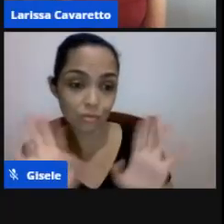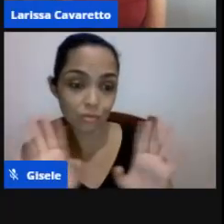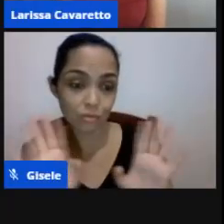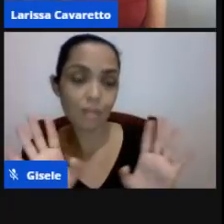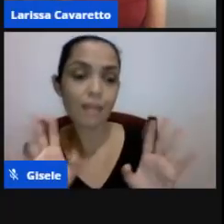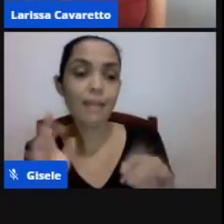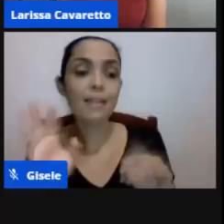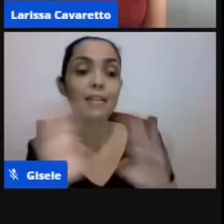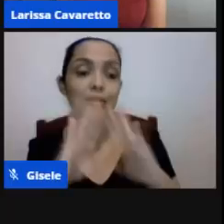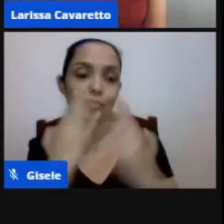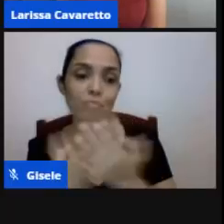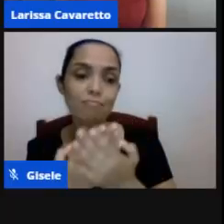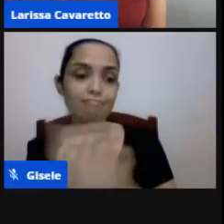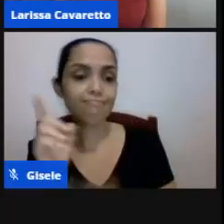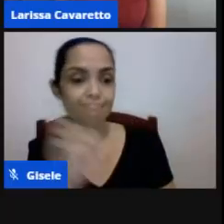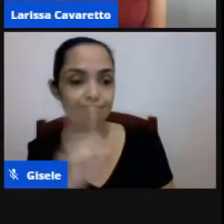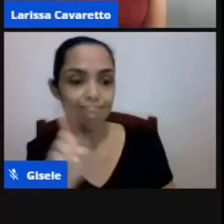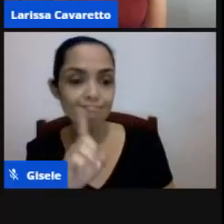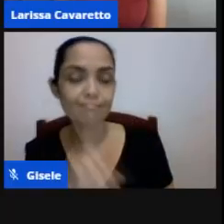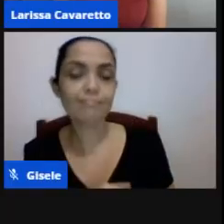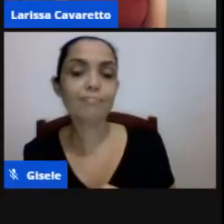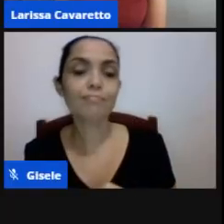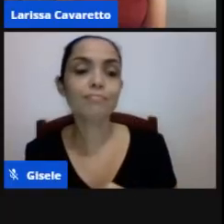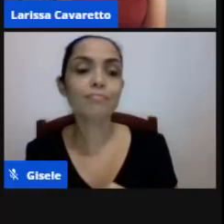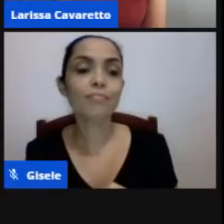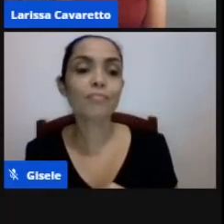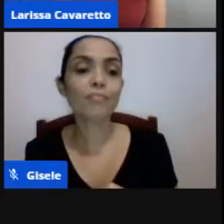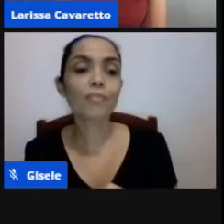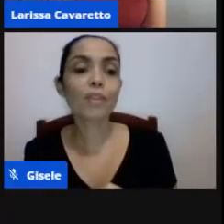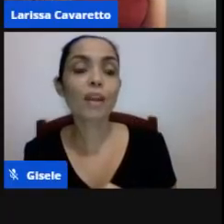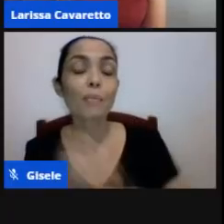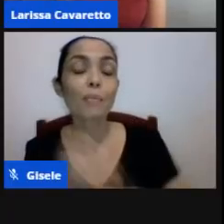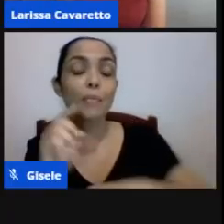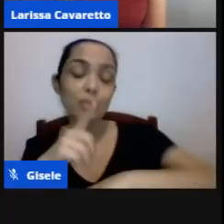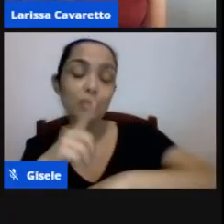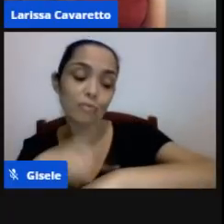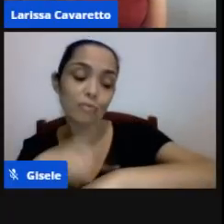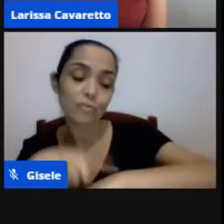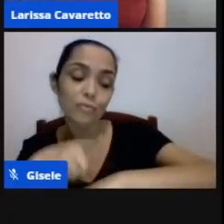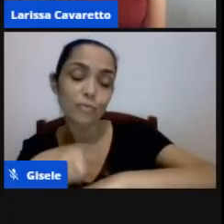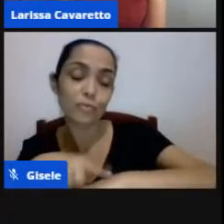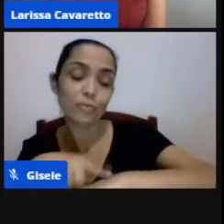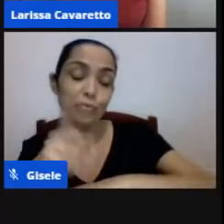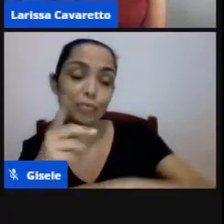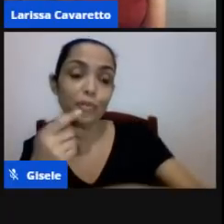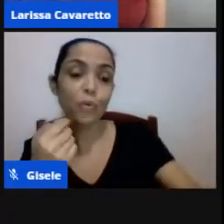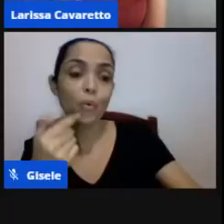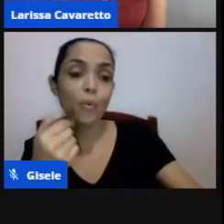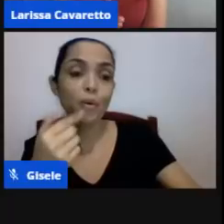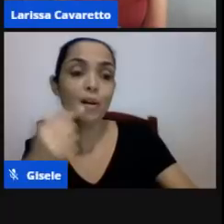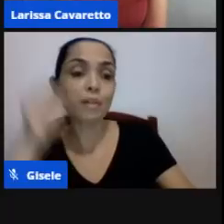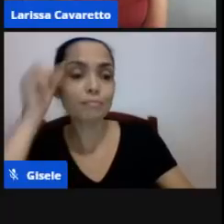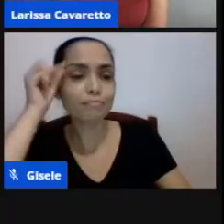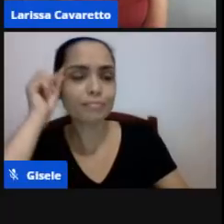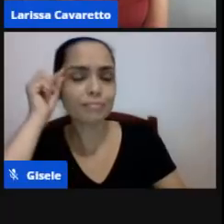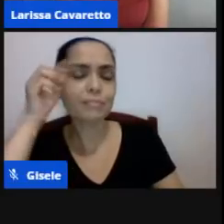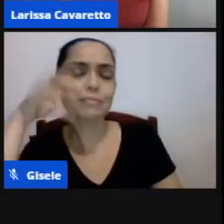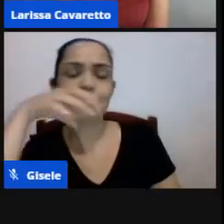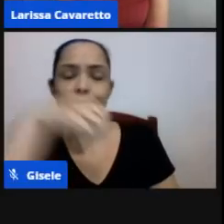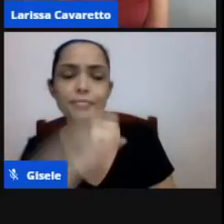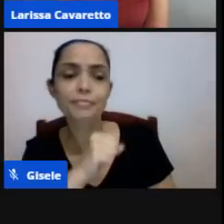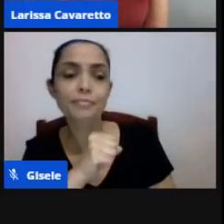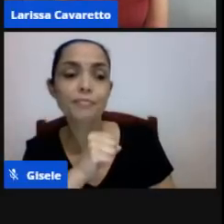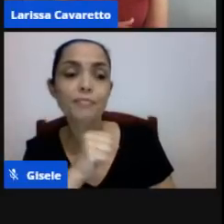de transmissão por contato e pela otimização do tempo, porque ele afere a temperatura em poucos segundos. E uma coisa